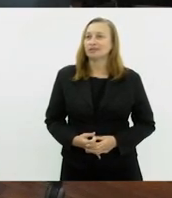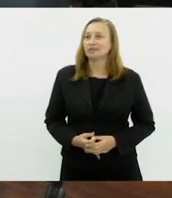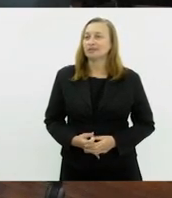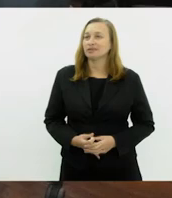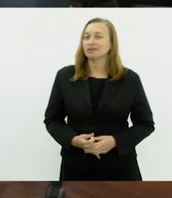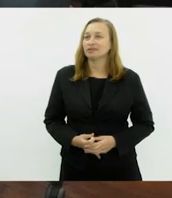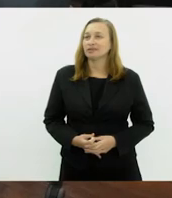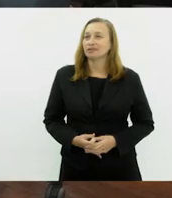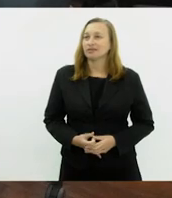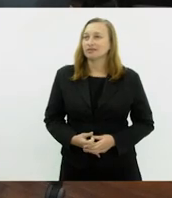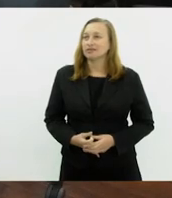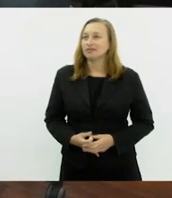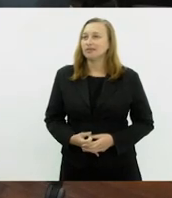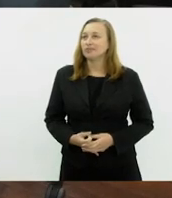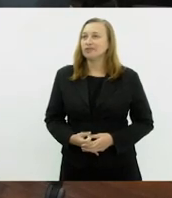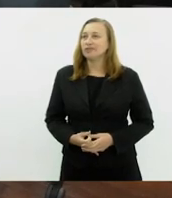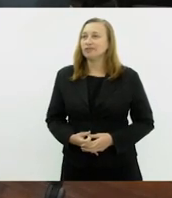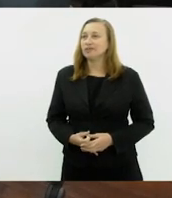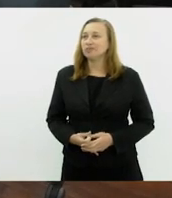ai